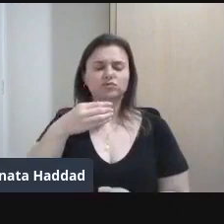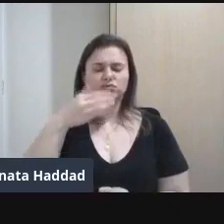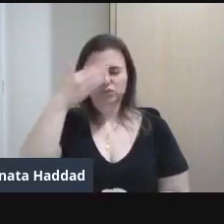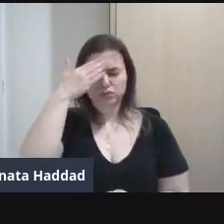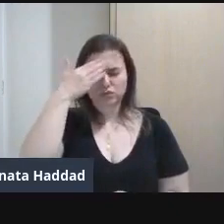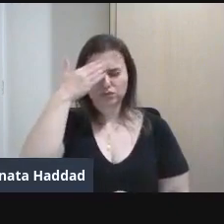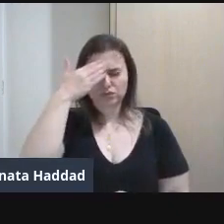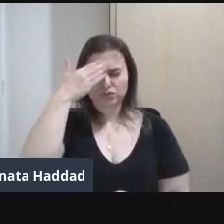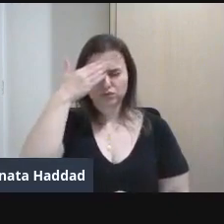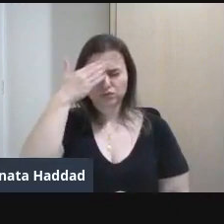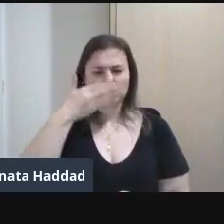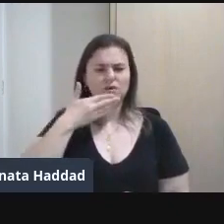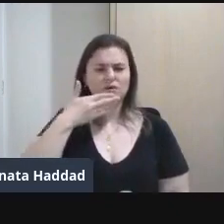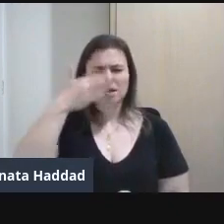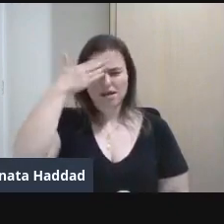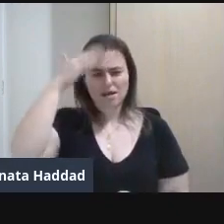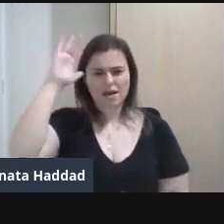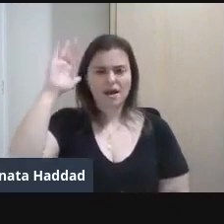Eu